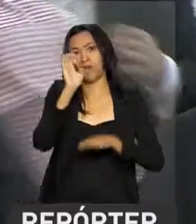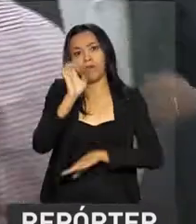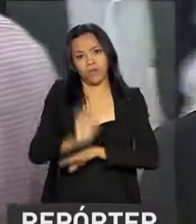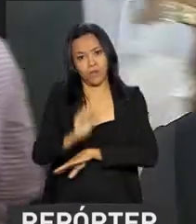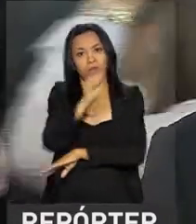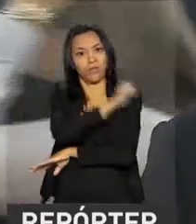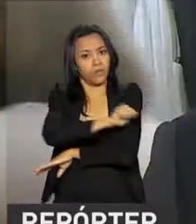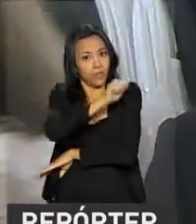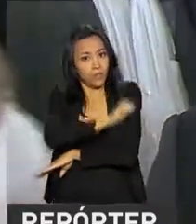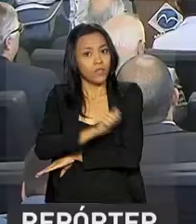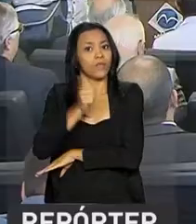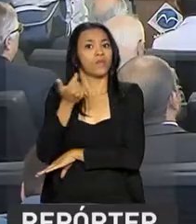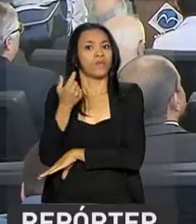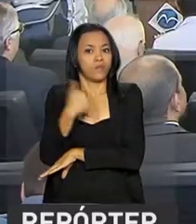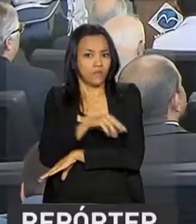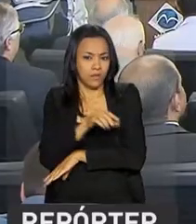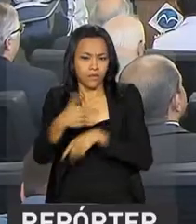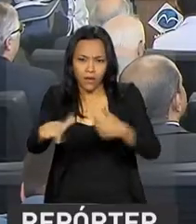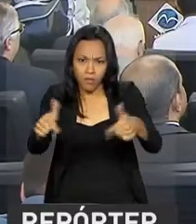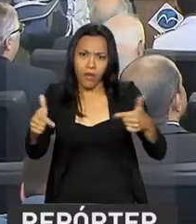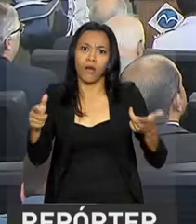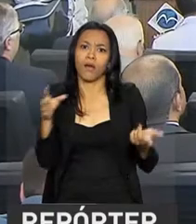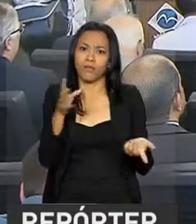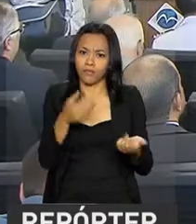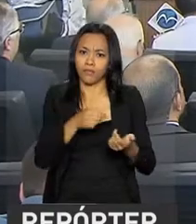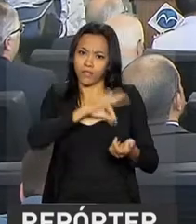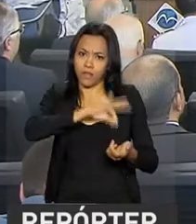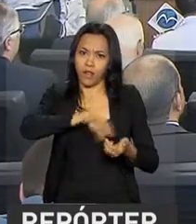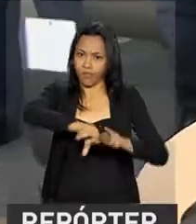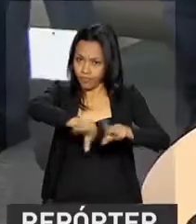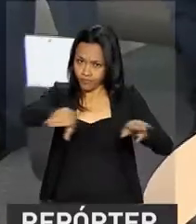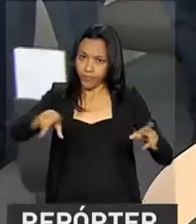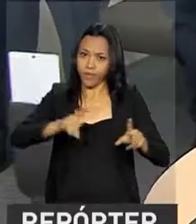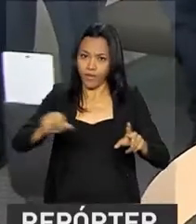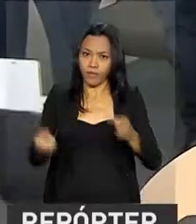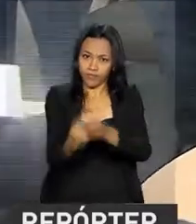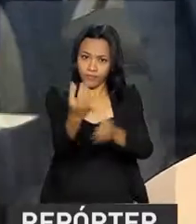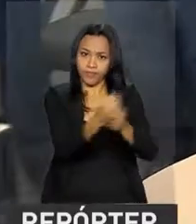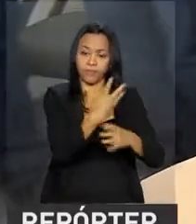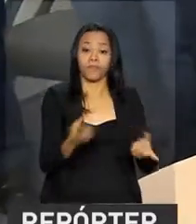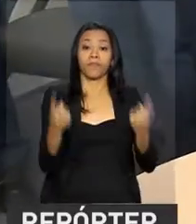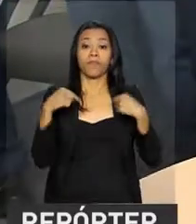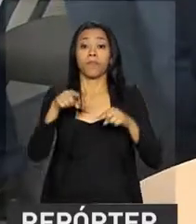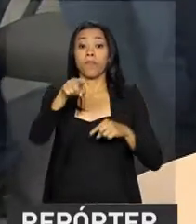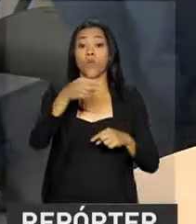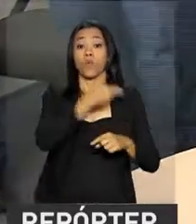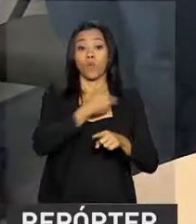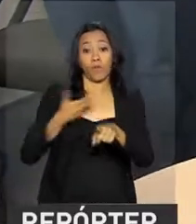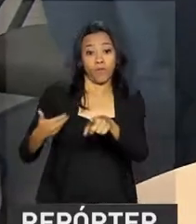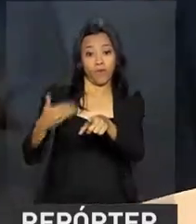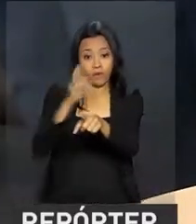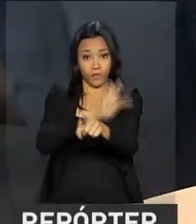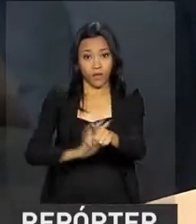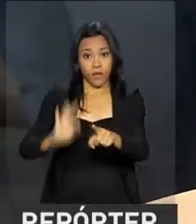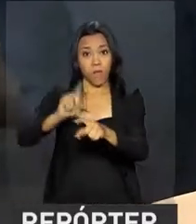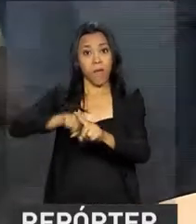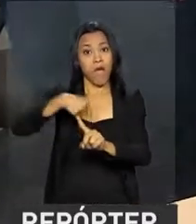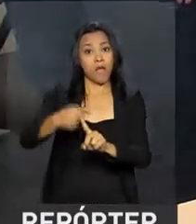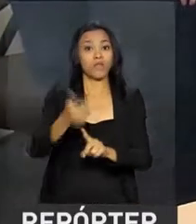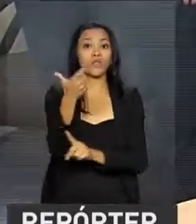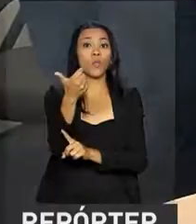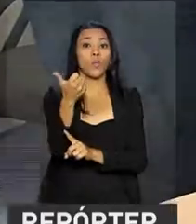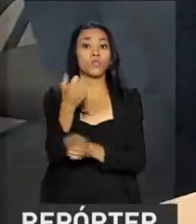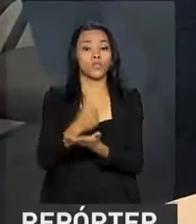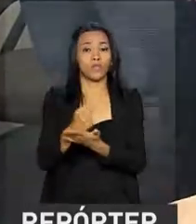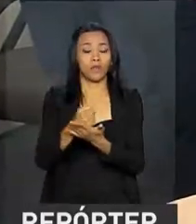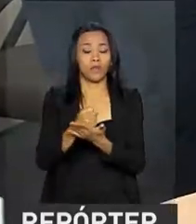vai gerar emprego, vai gerar renda. Durante solenidade no Rio de Janeiro, o governo federal ainda renovou por mais 12 anos os contratos